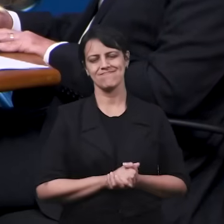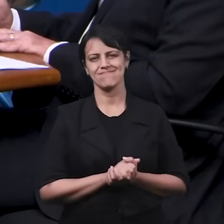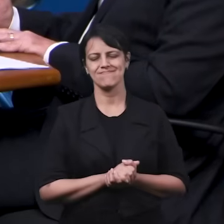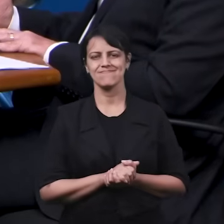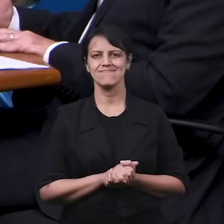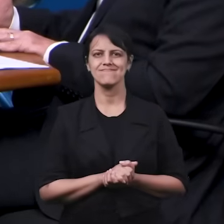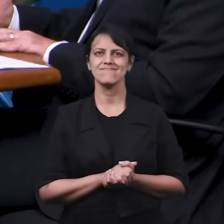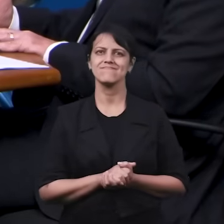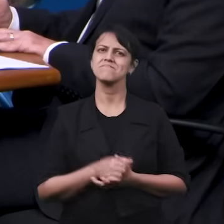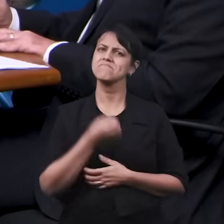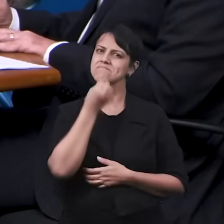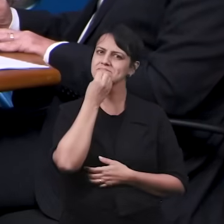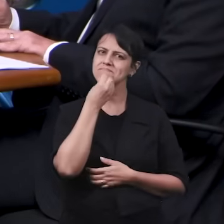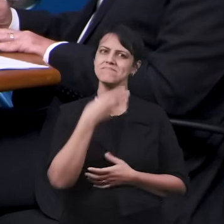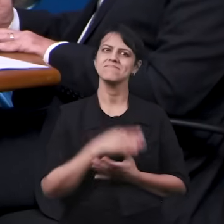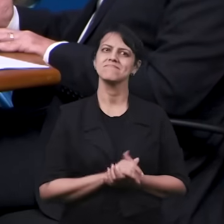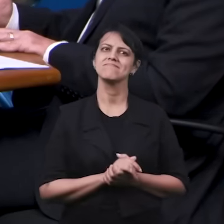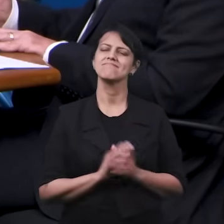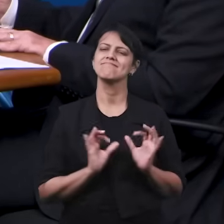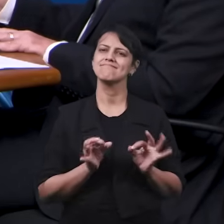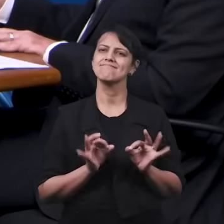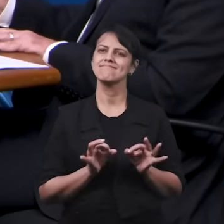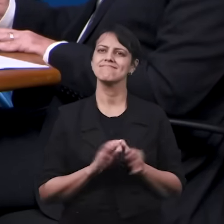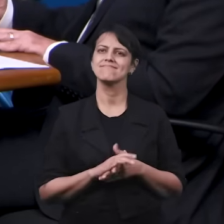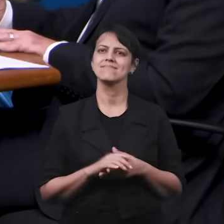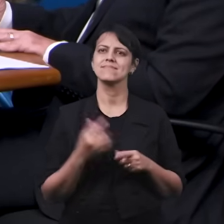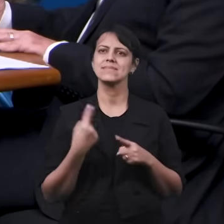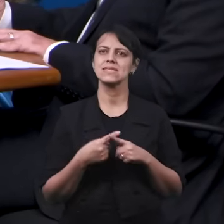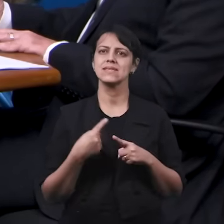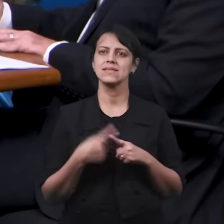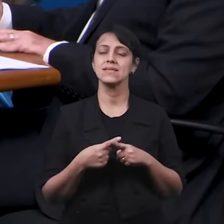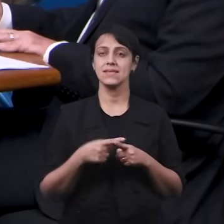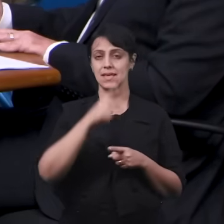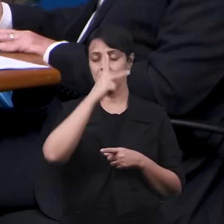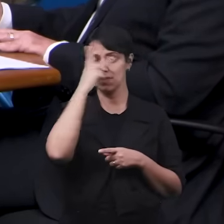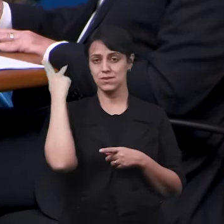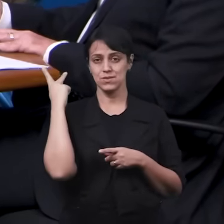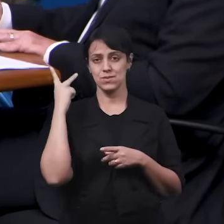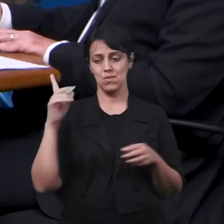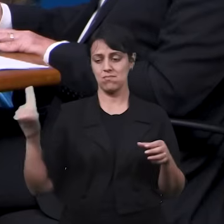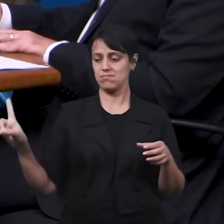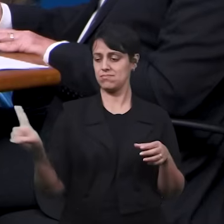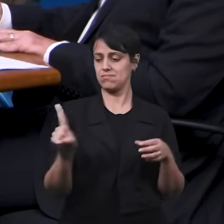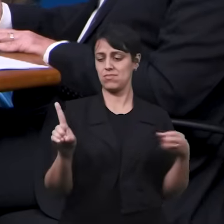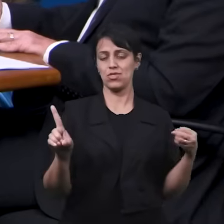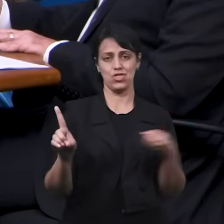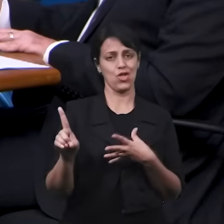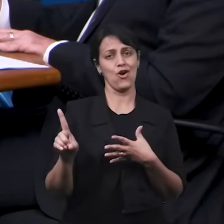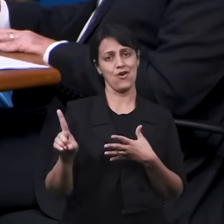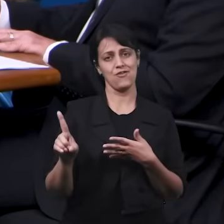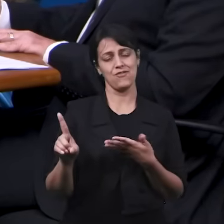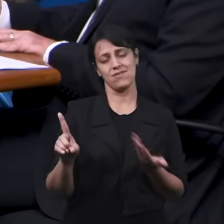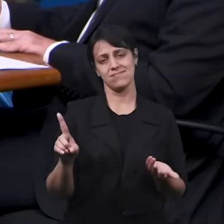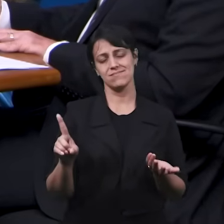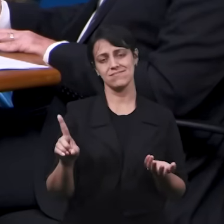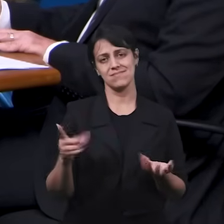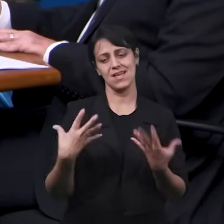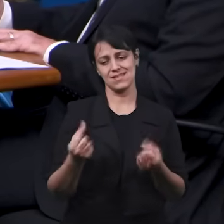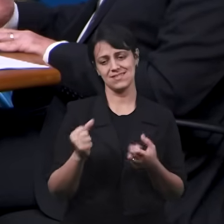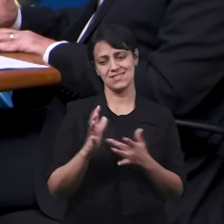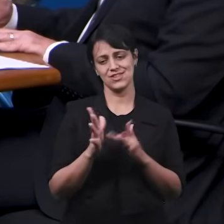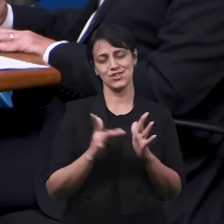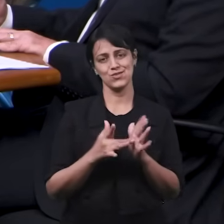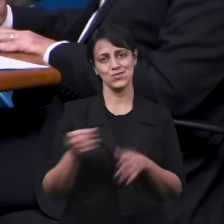bom esse aspecto, né? Excelente, até porque a pessoa que está chegando, a nova